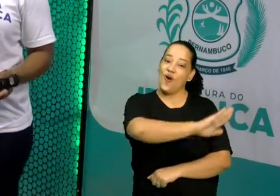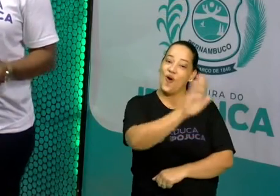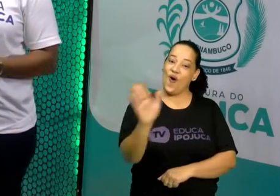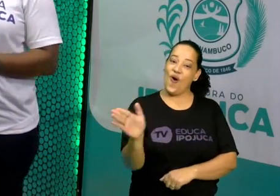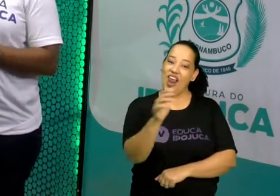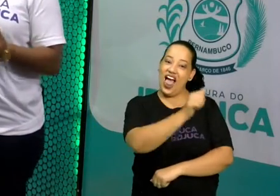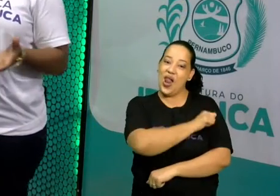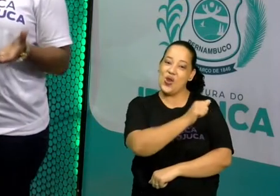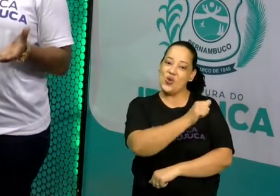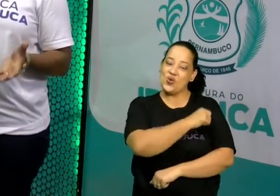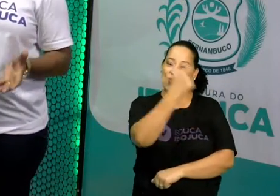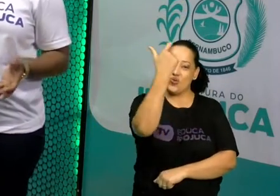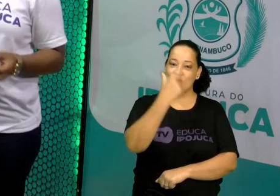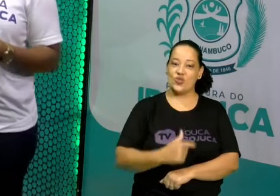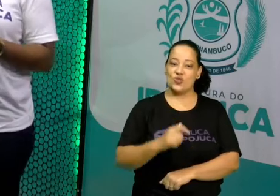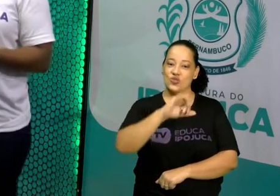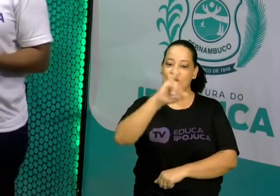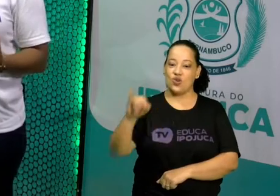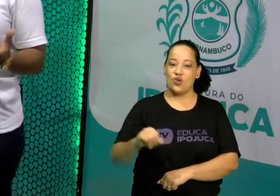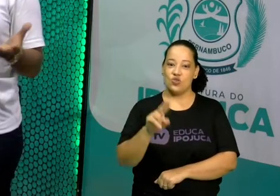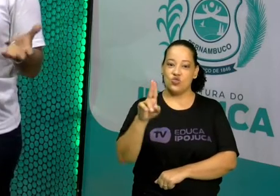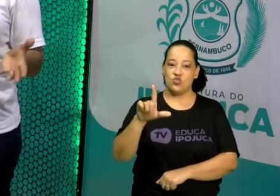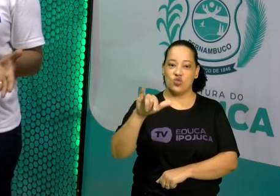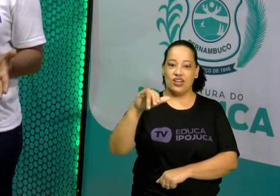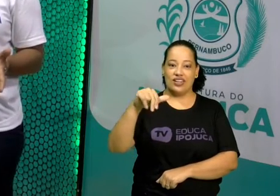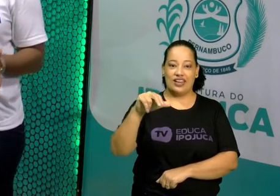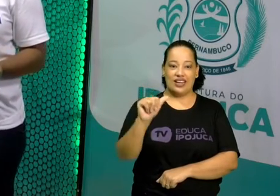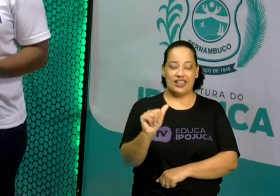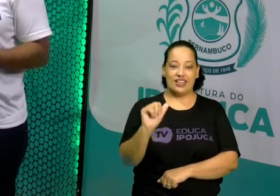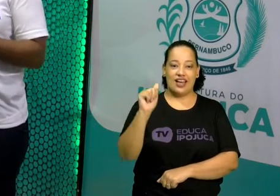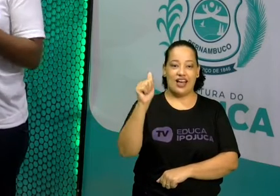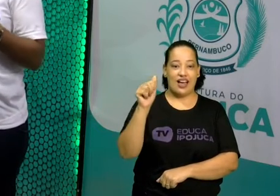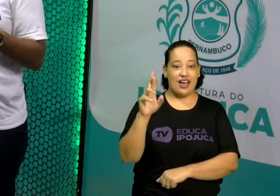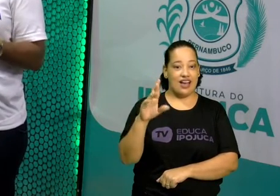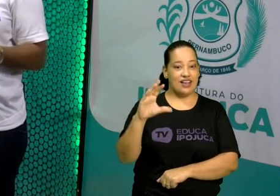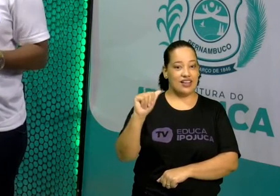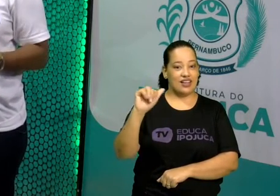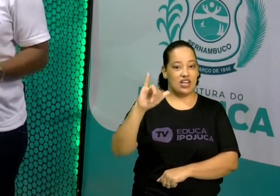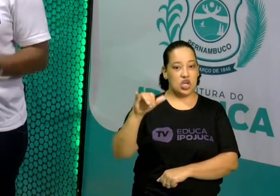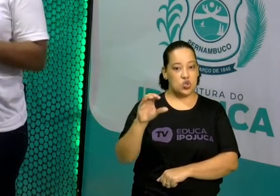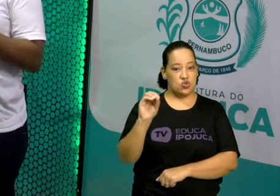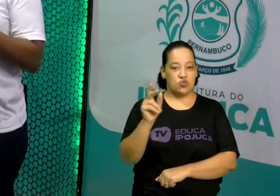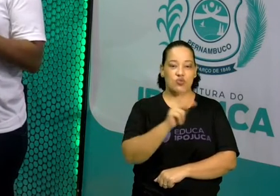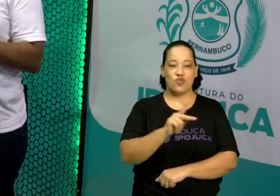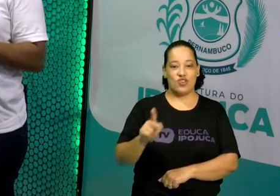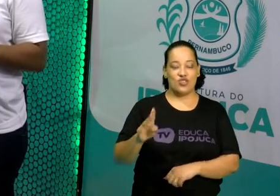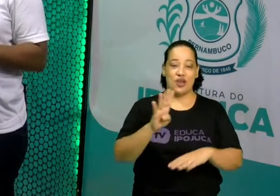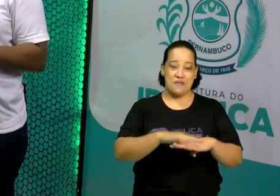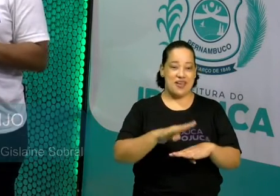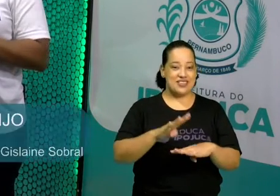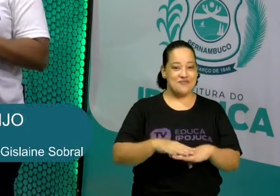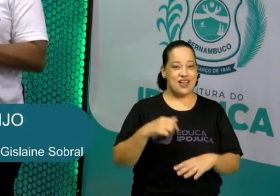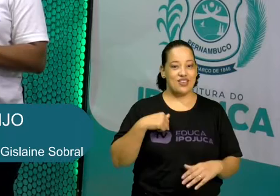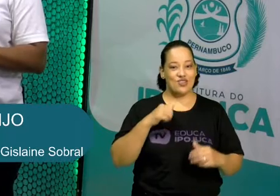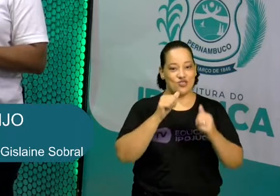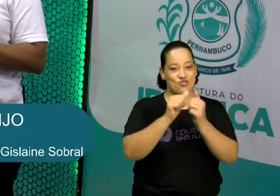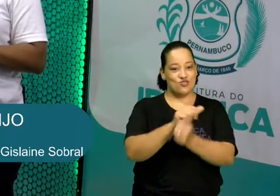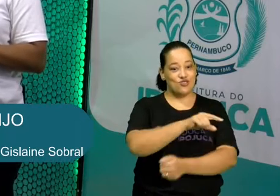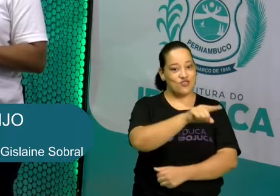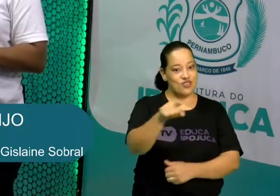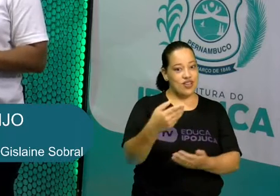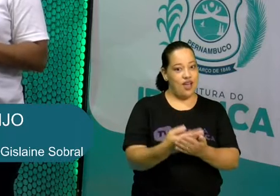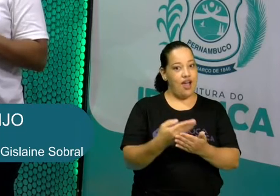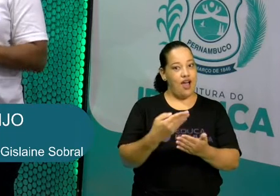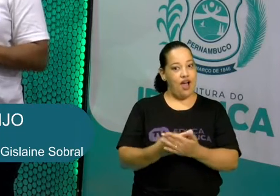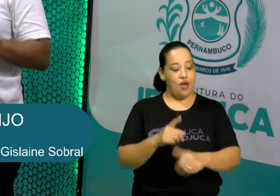Olá, aluno! Sou Juliana Arcanjo, professora de matemática, e estarei com vocês nas próximas aulas. Não